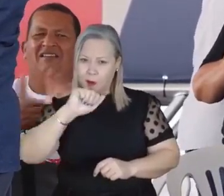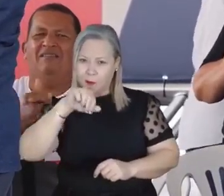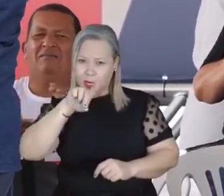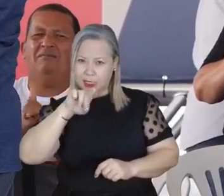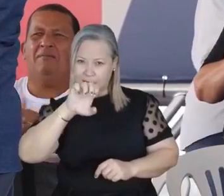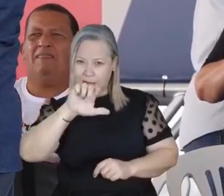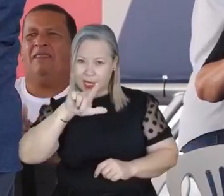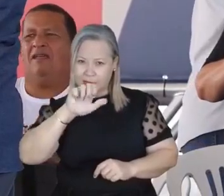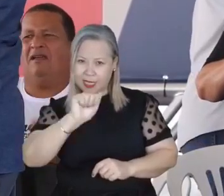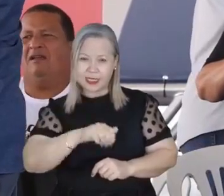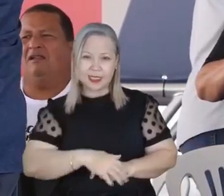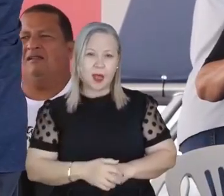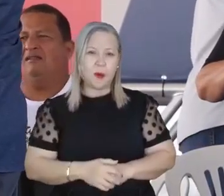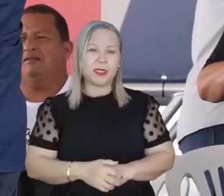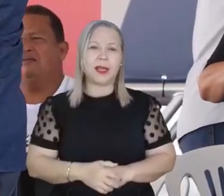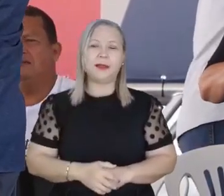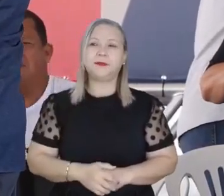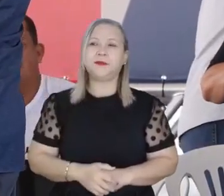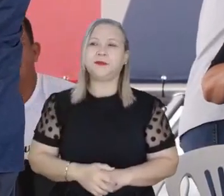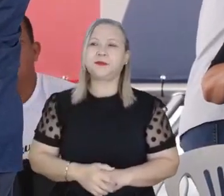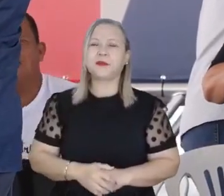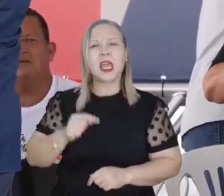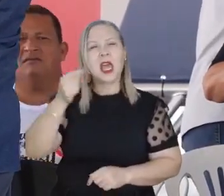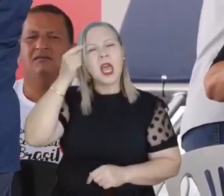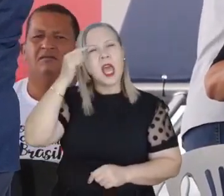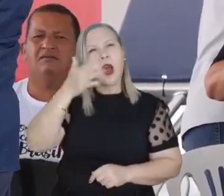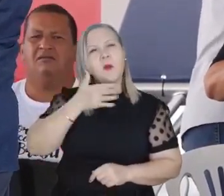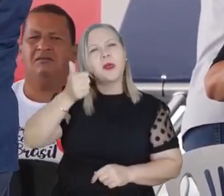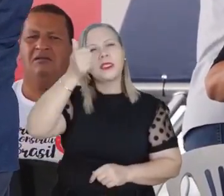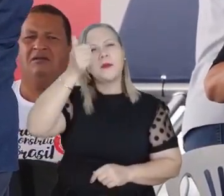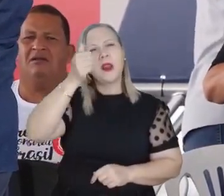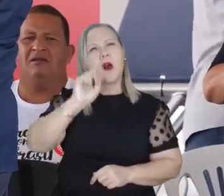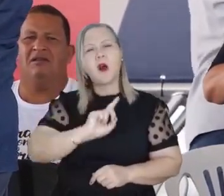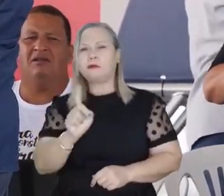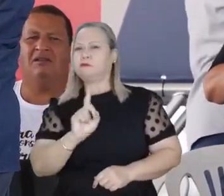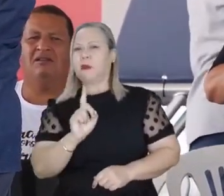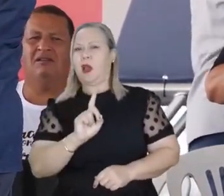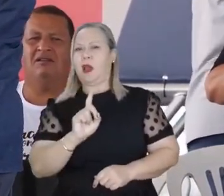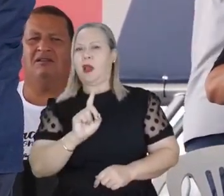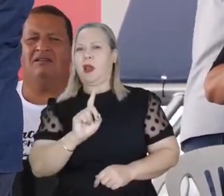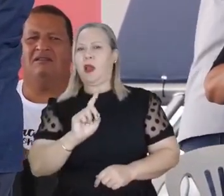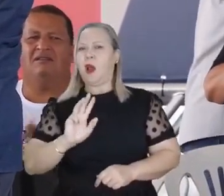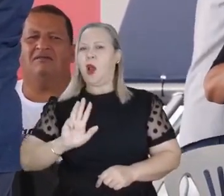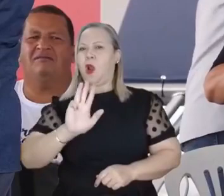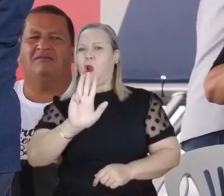Aí eu pensei melhor, eu falei, não, o Lula é muito maior que o Mandela.